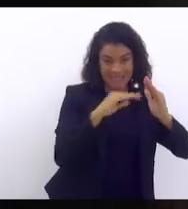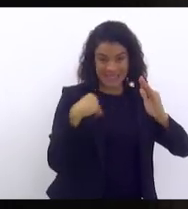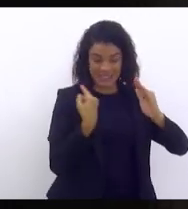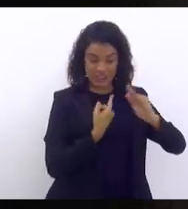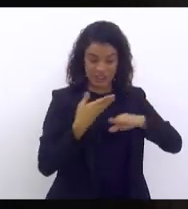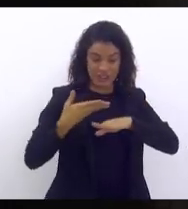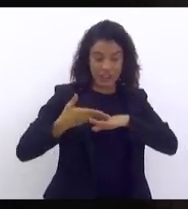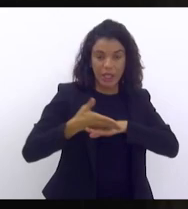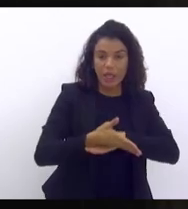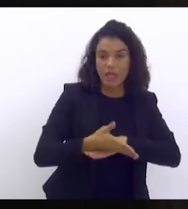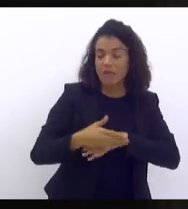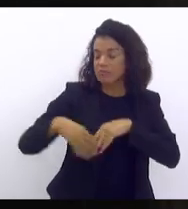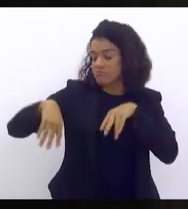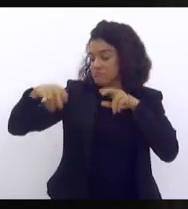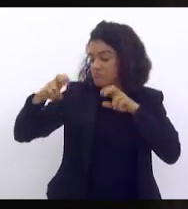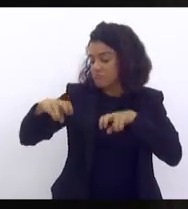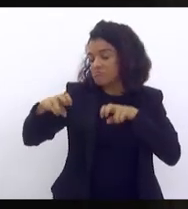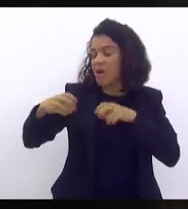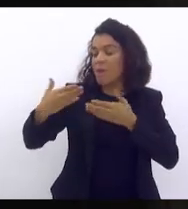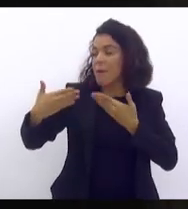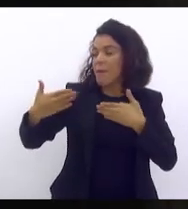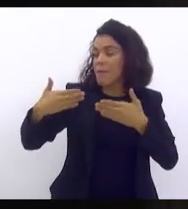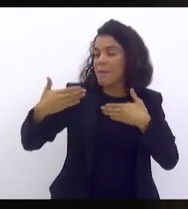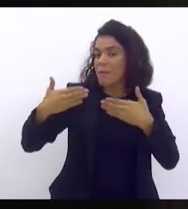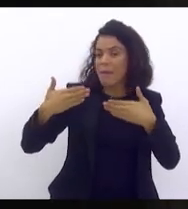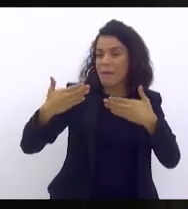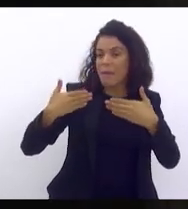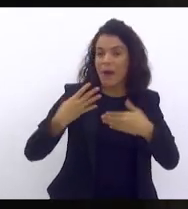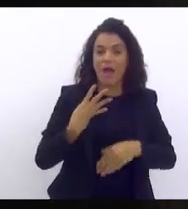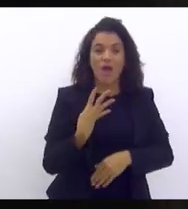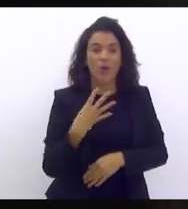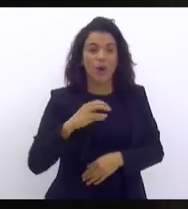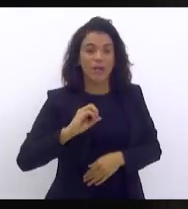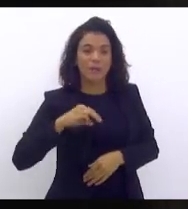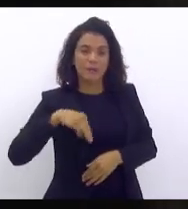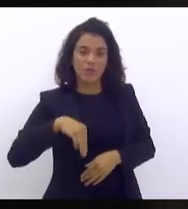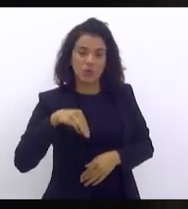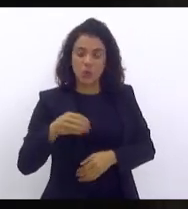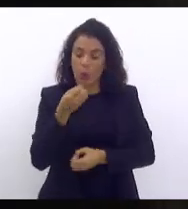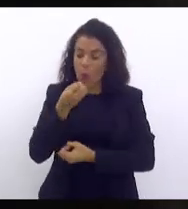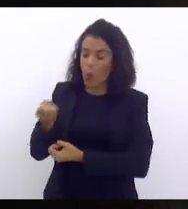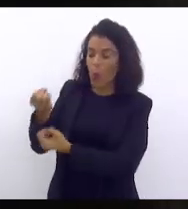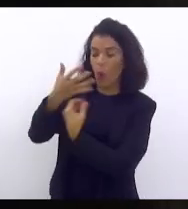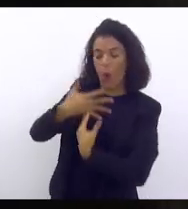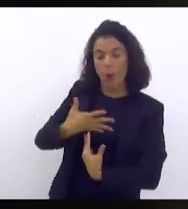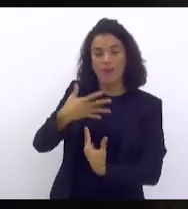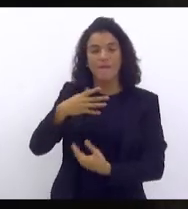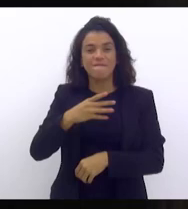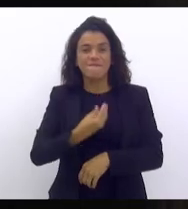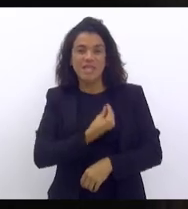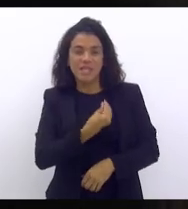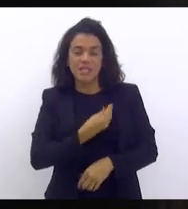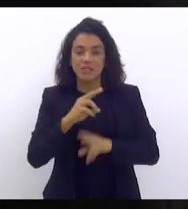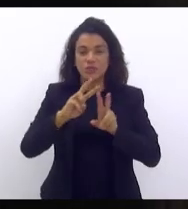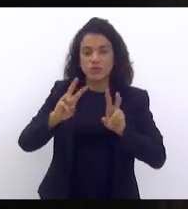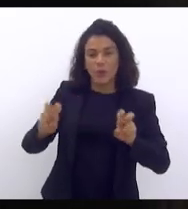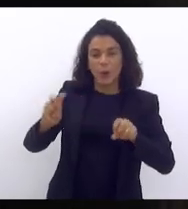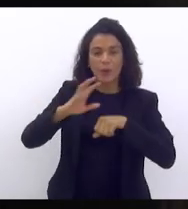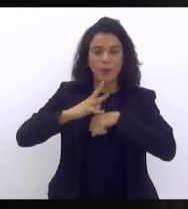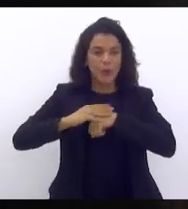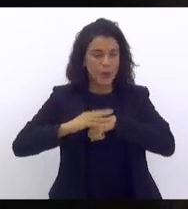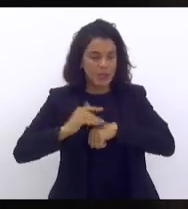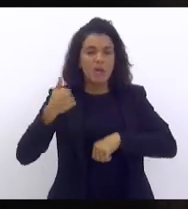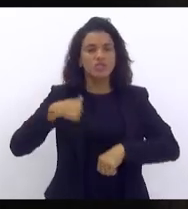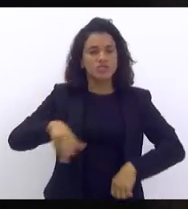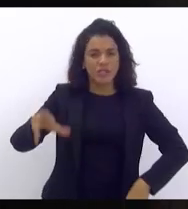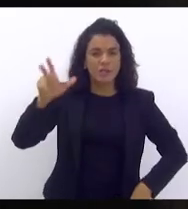entra, que o morador fica com a gente conversando 40 minutos, conta sobre a vida dele, sobre doença, sobre tudo. A gente tem que escutar com